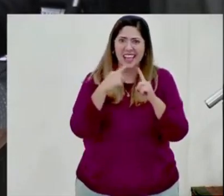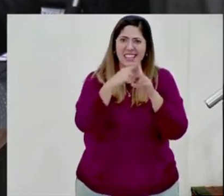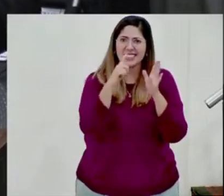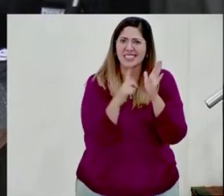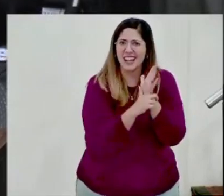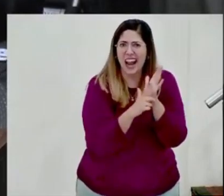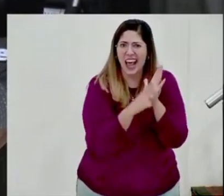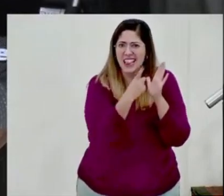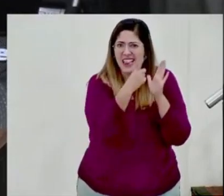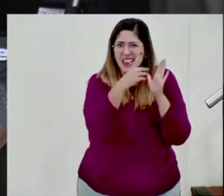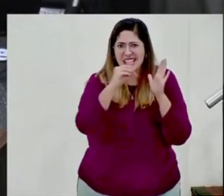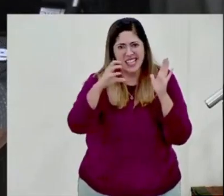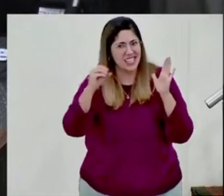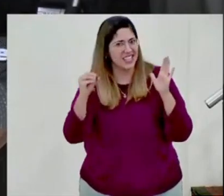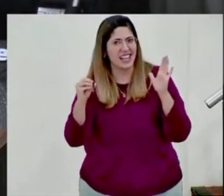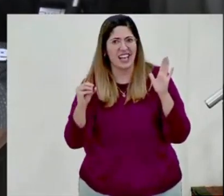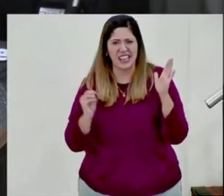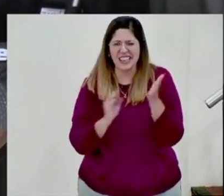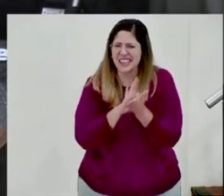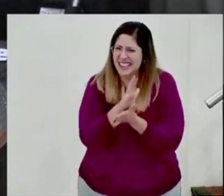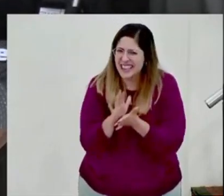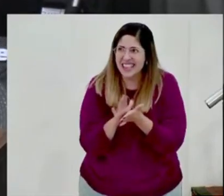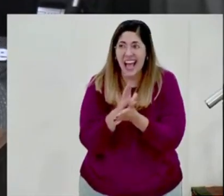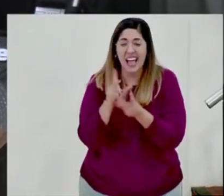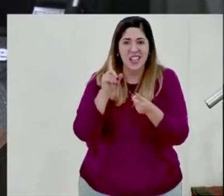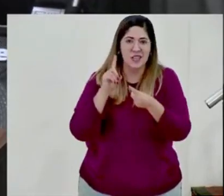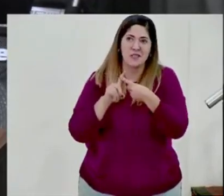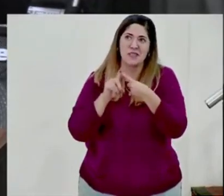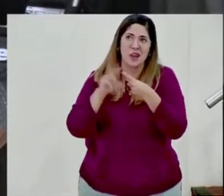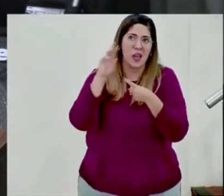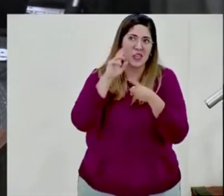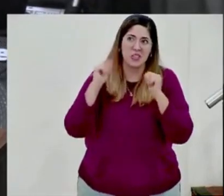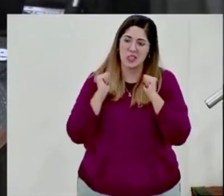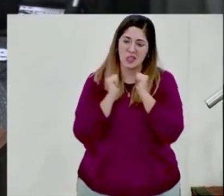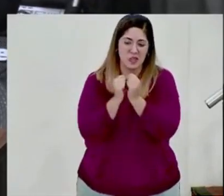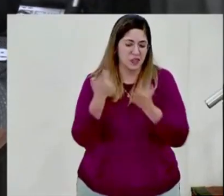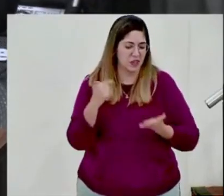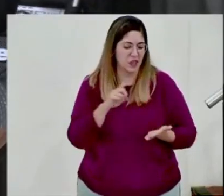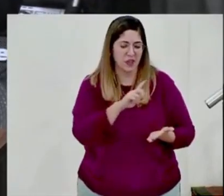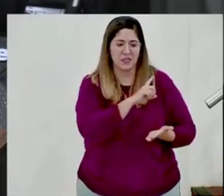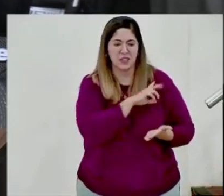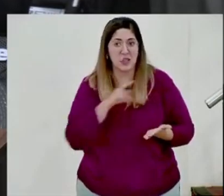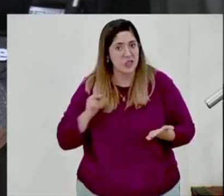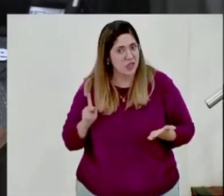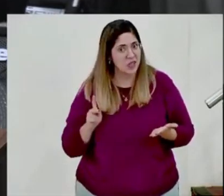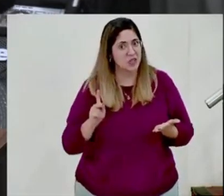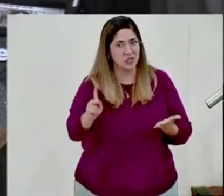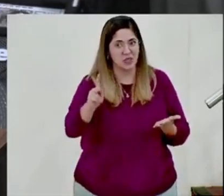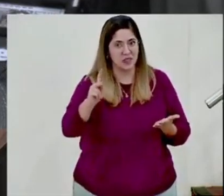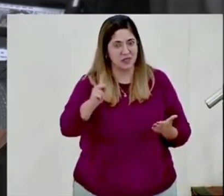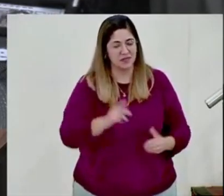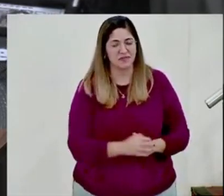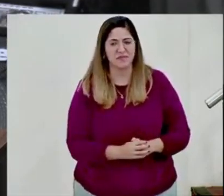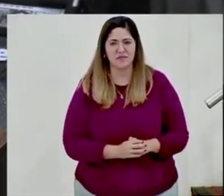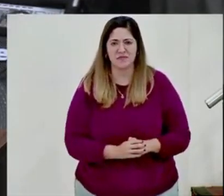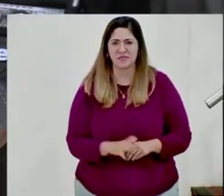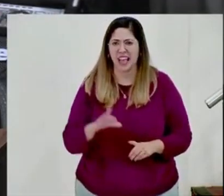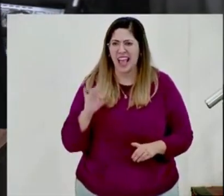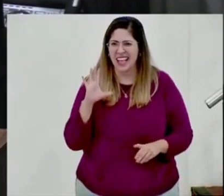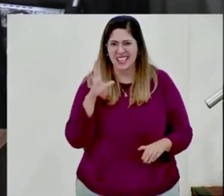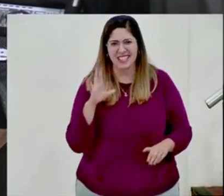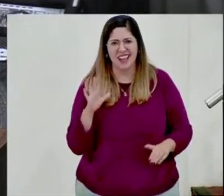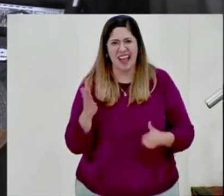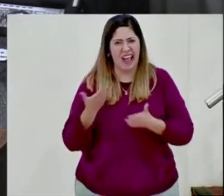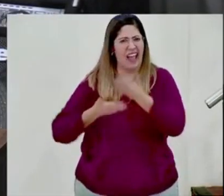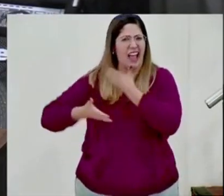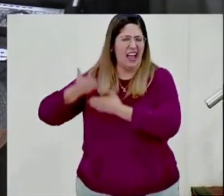igreja de Cristo. Por quê? Porque Deus está conosco. Essa missão continua. O que o Salmo está falando não é algo do passado que